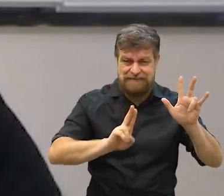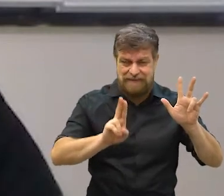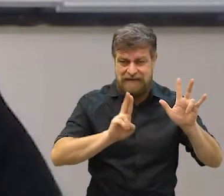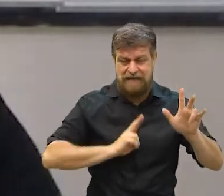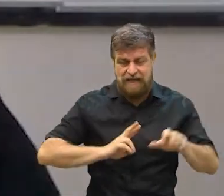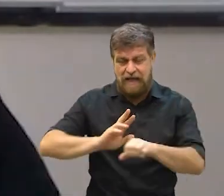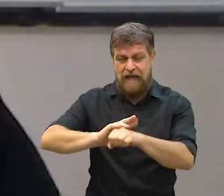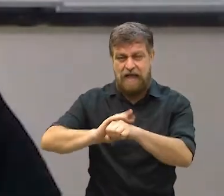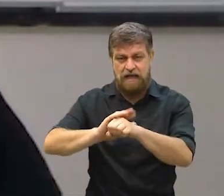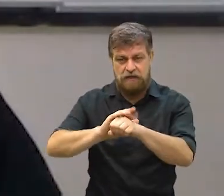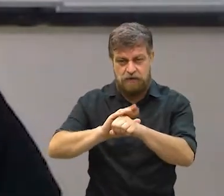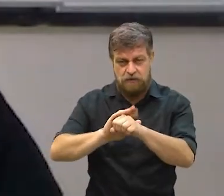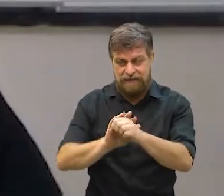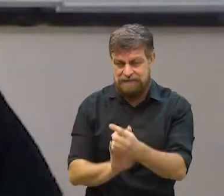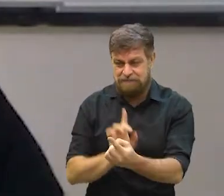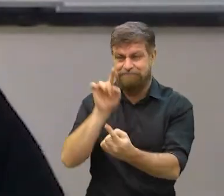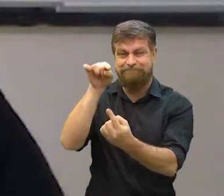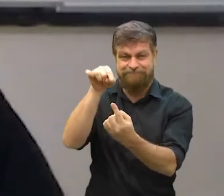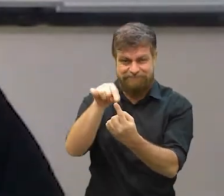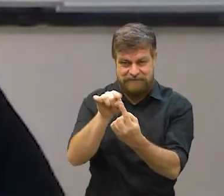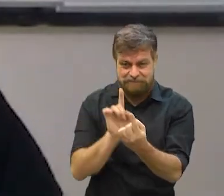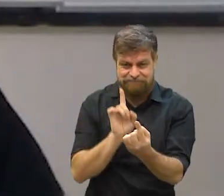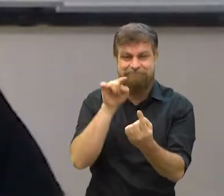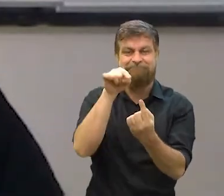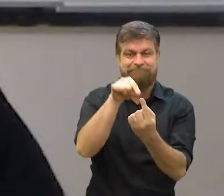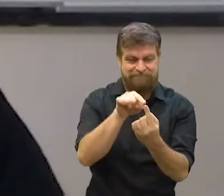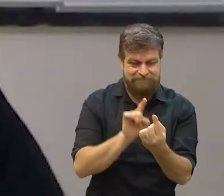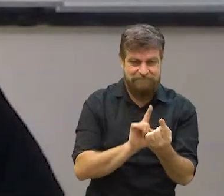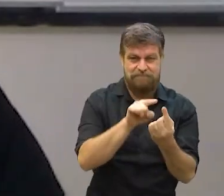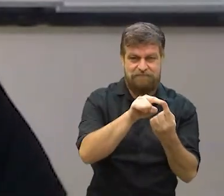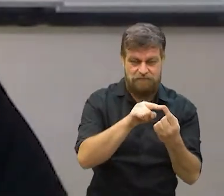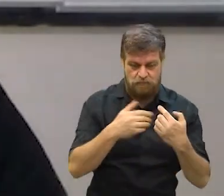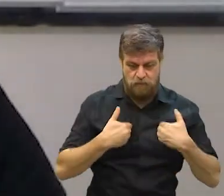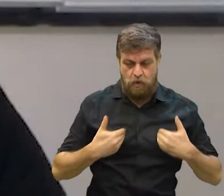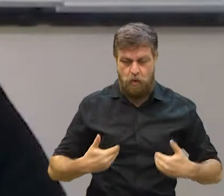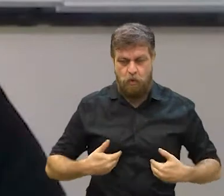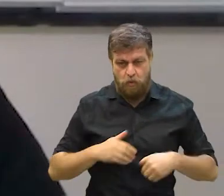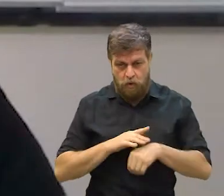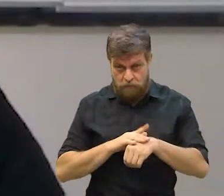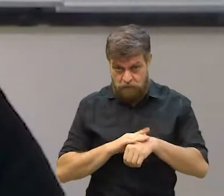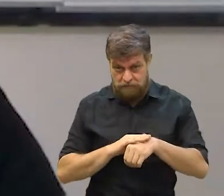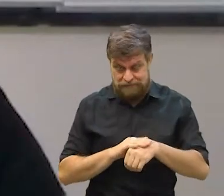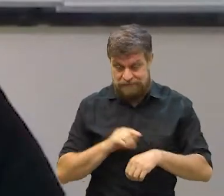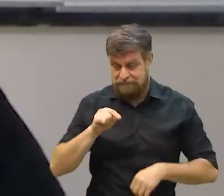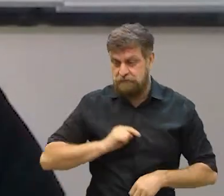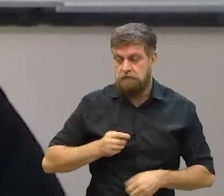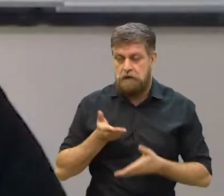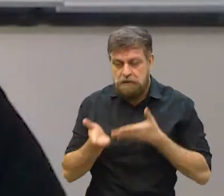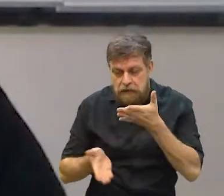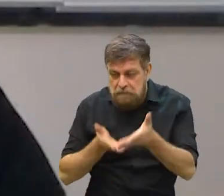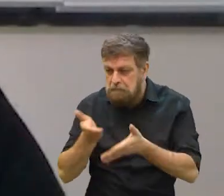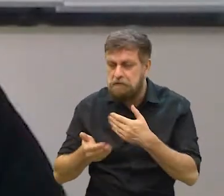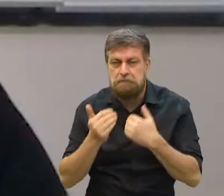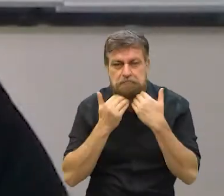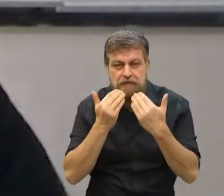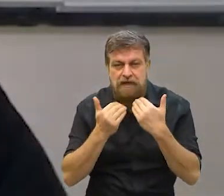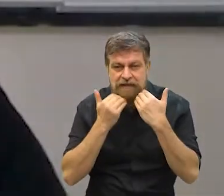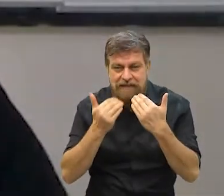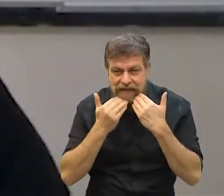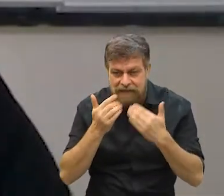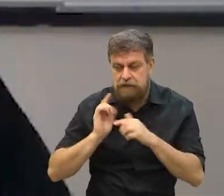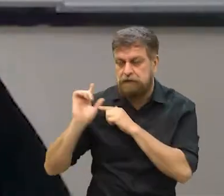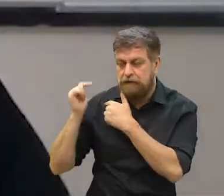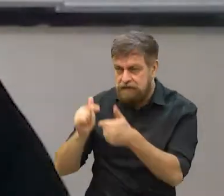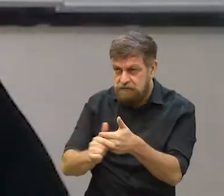diferentes patologias, em diferentes doenças do nosso organismo, que não respondem bem a tratamentos